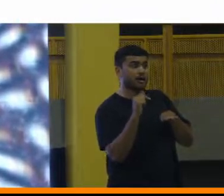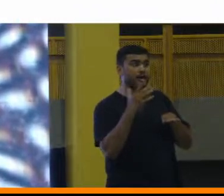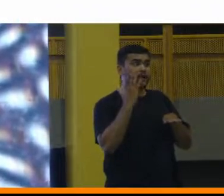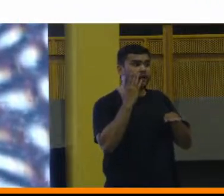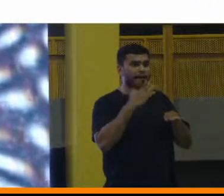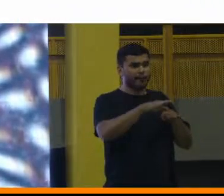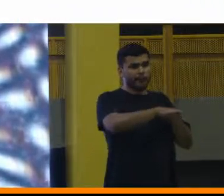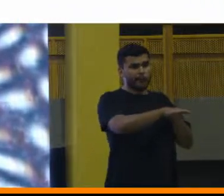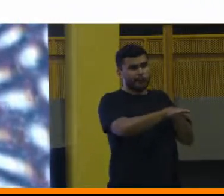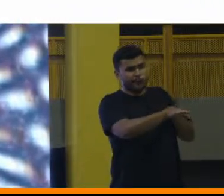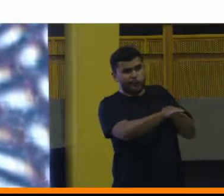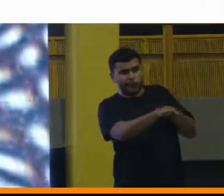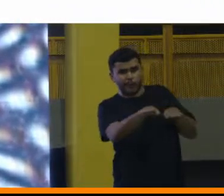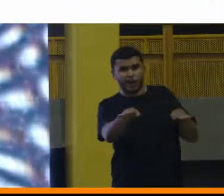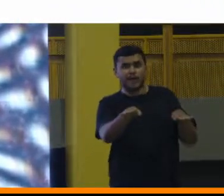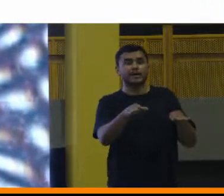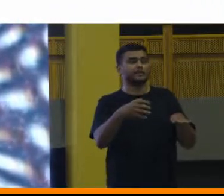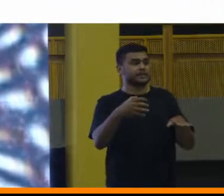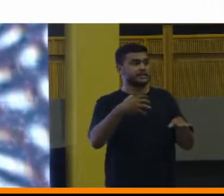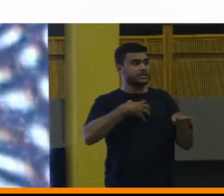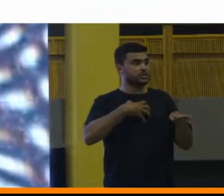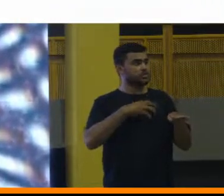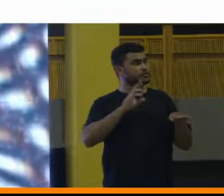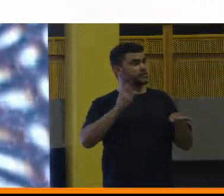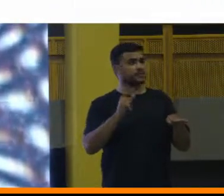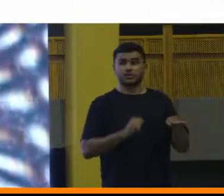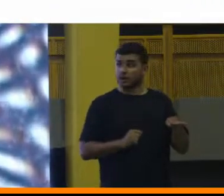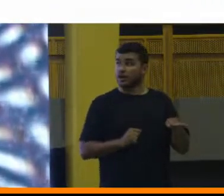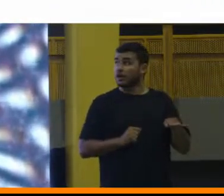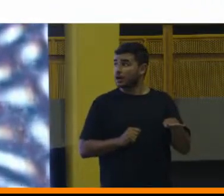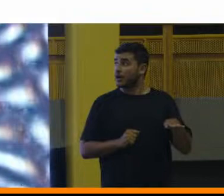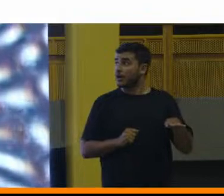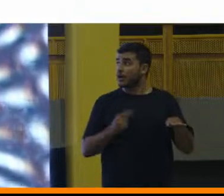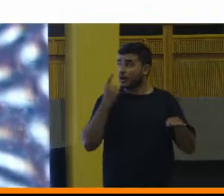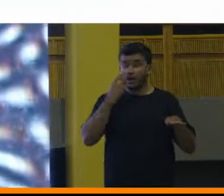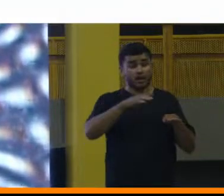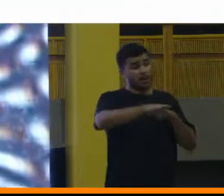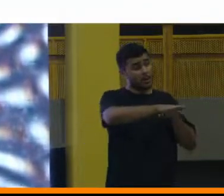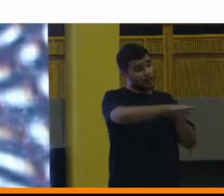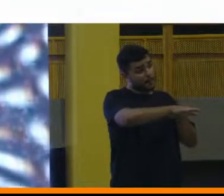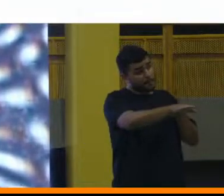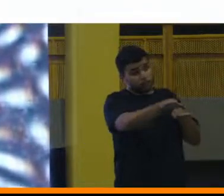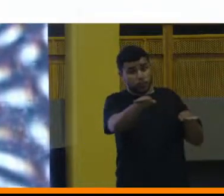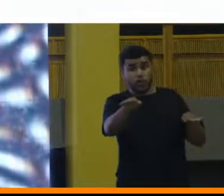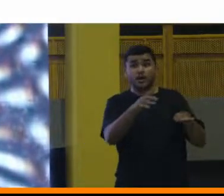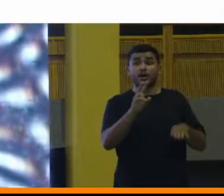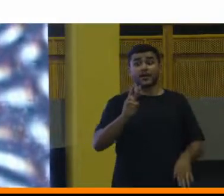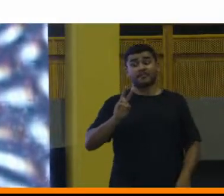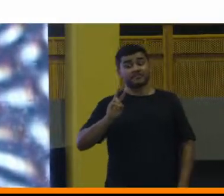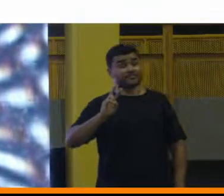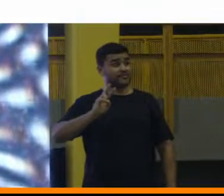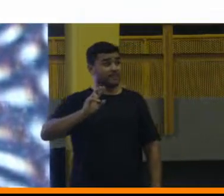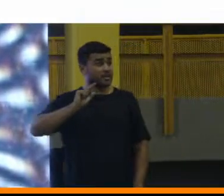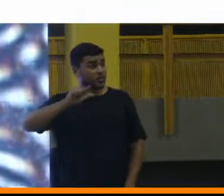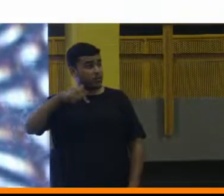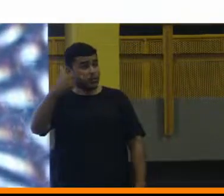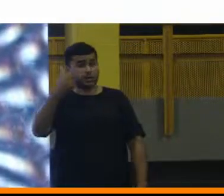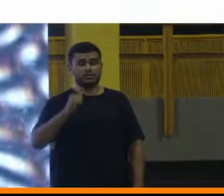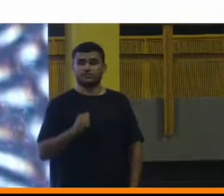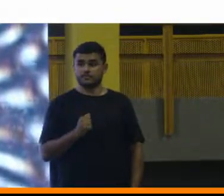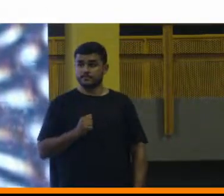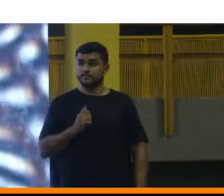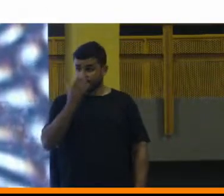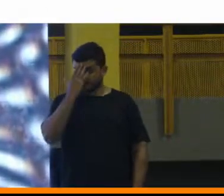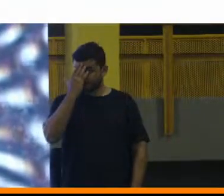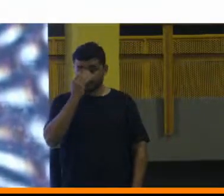bem, o nosso V dobrou. Só que o nosso V está ao quadrado. Quanto é